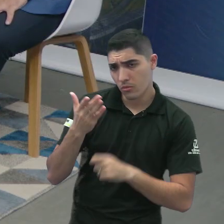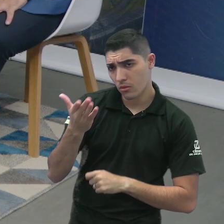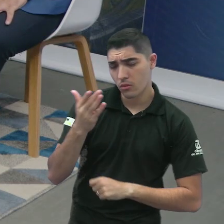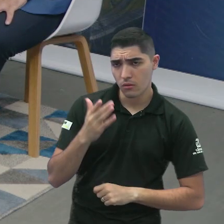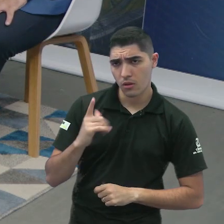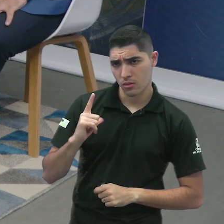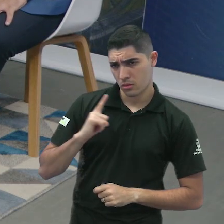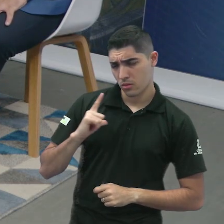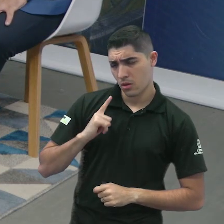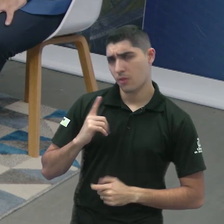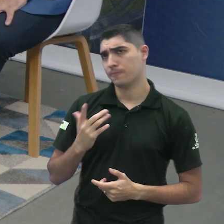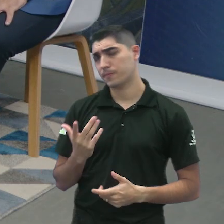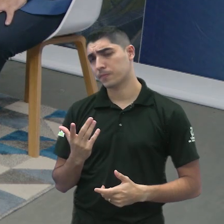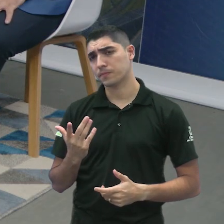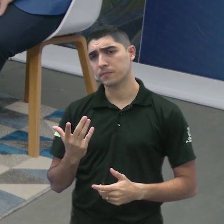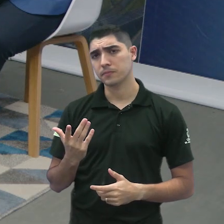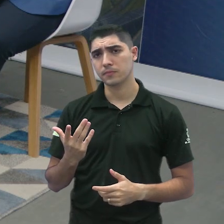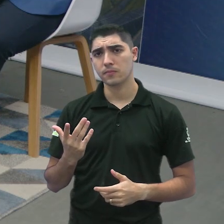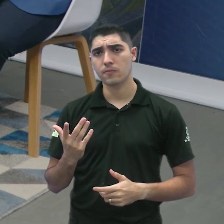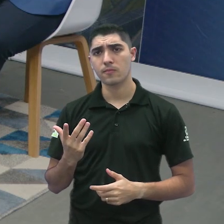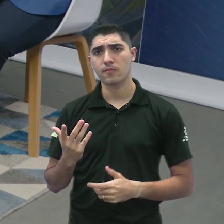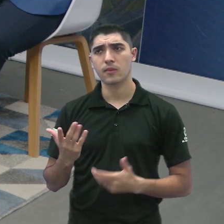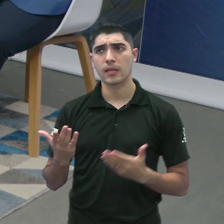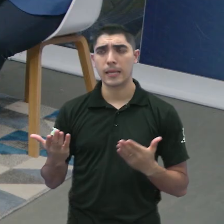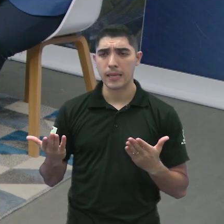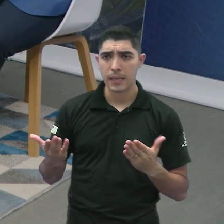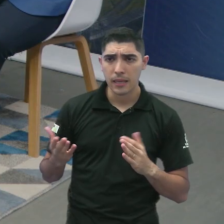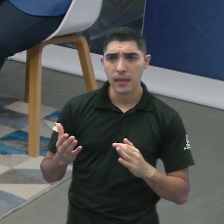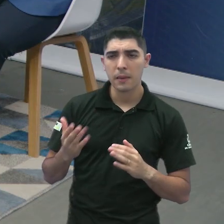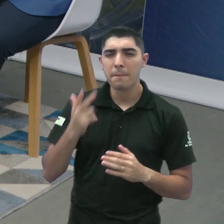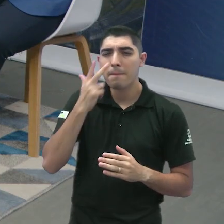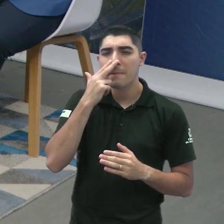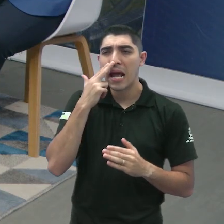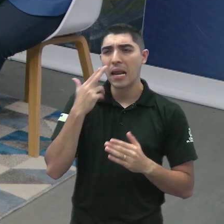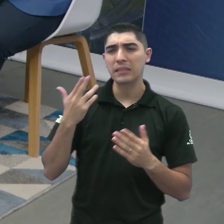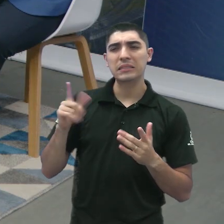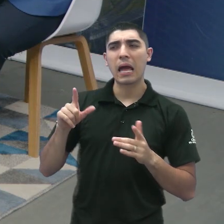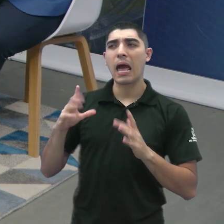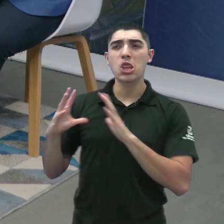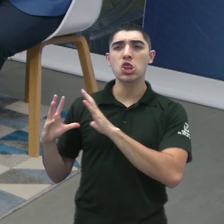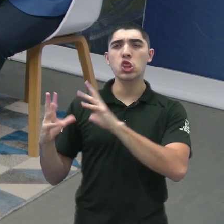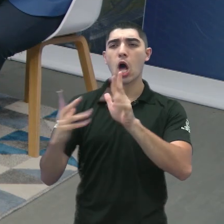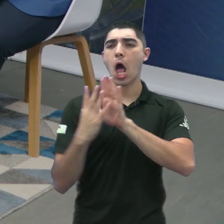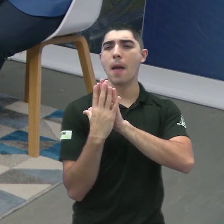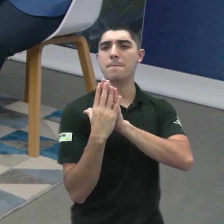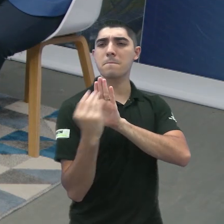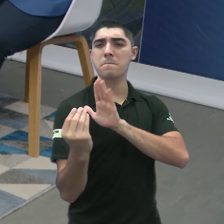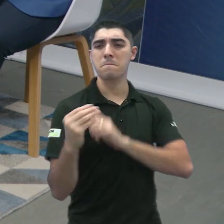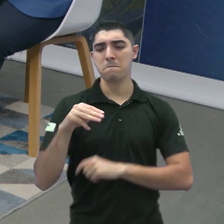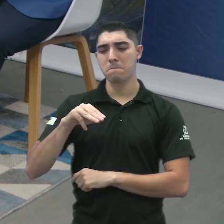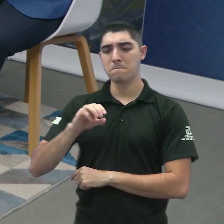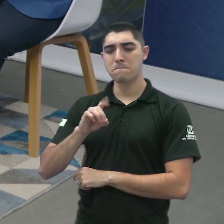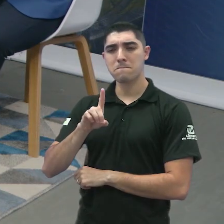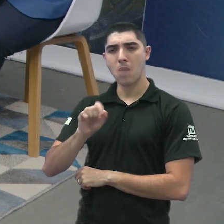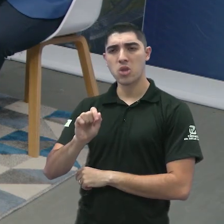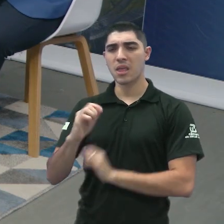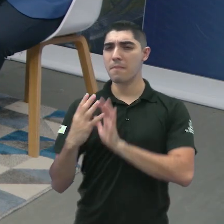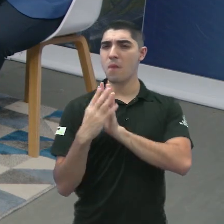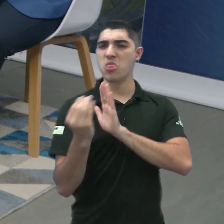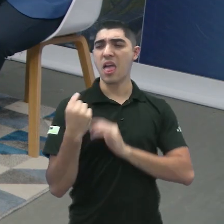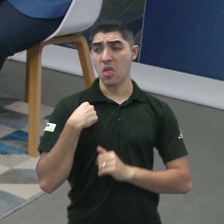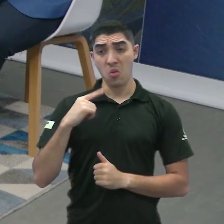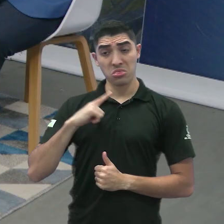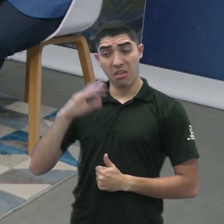existe, né, mesmo assim, um modismo, está na moda. Eu tenho TDAH, ansiedade, estou com